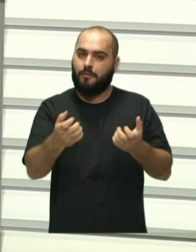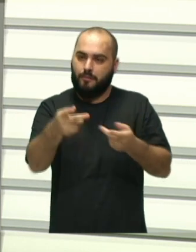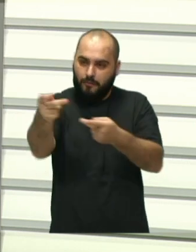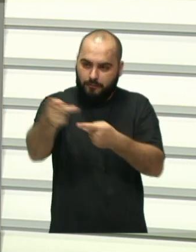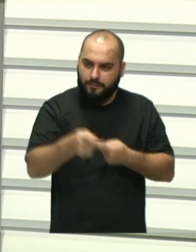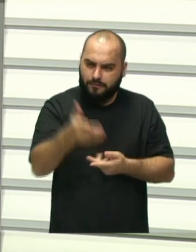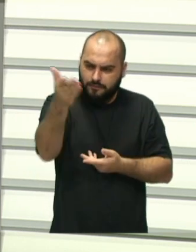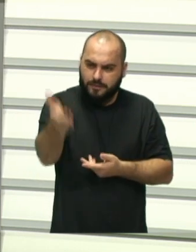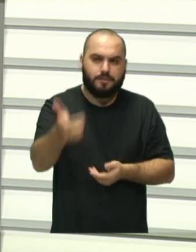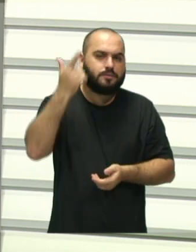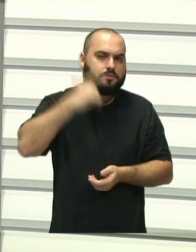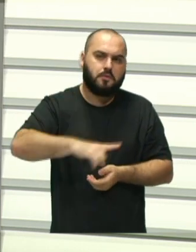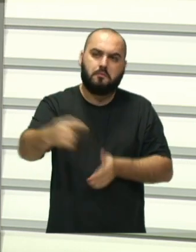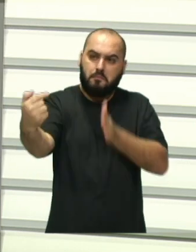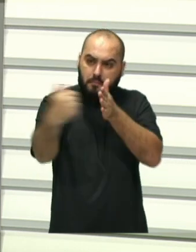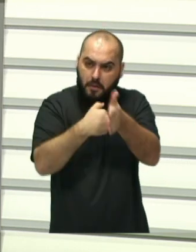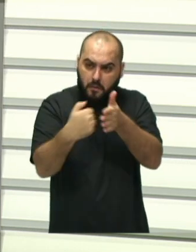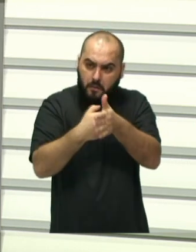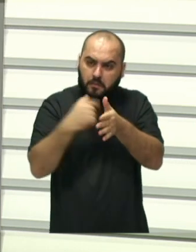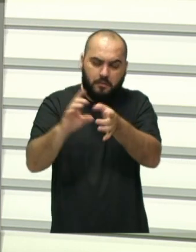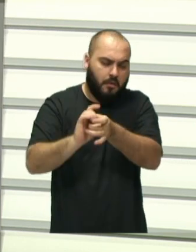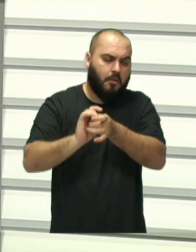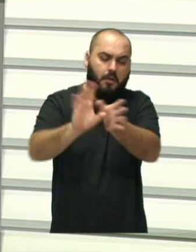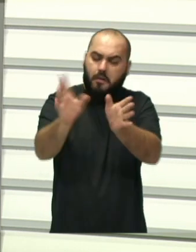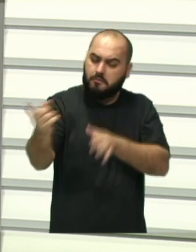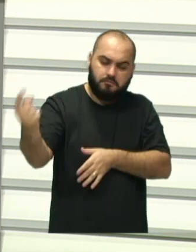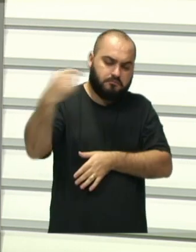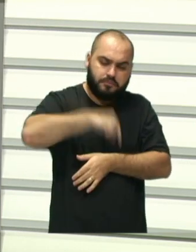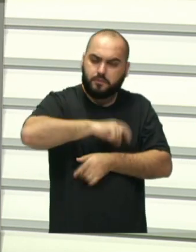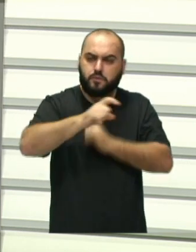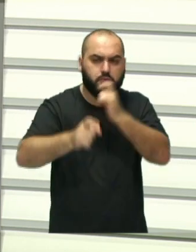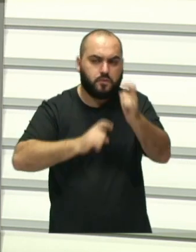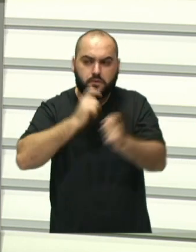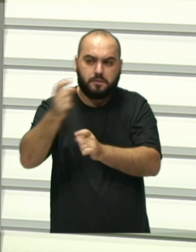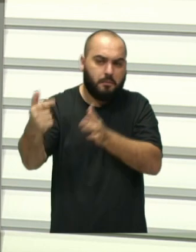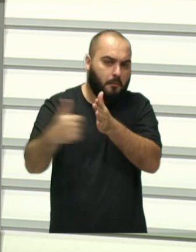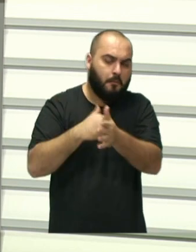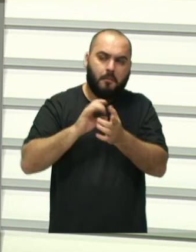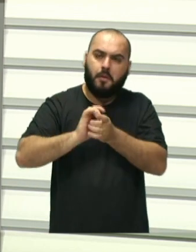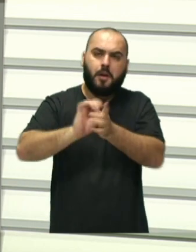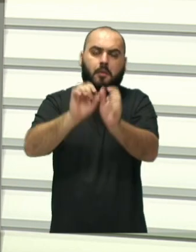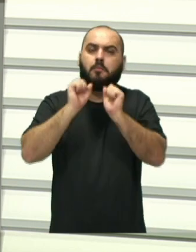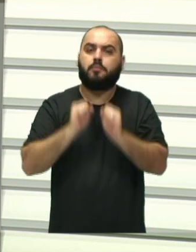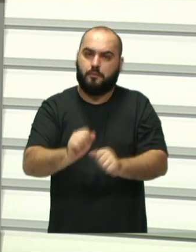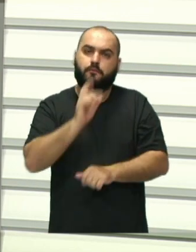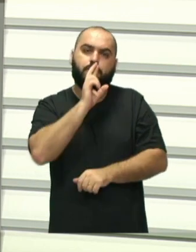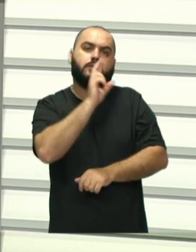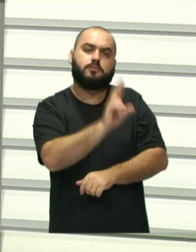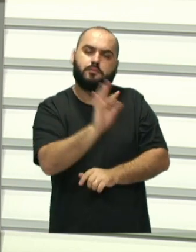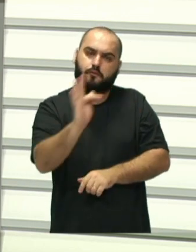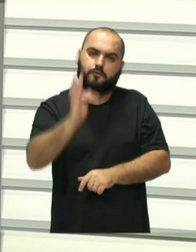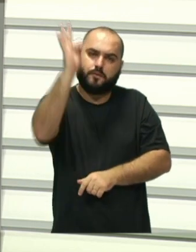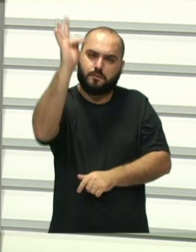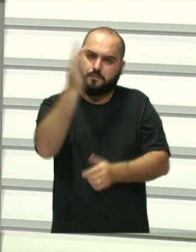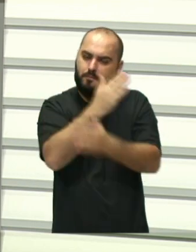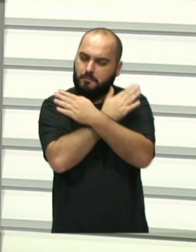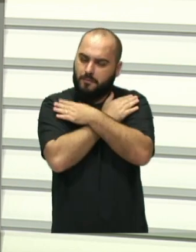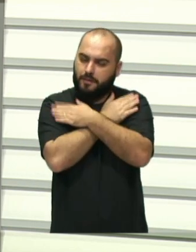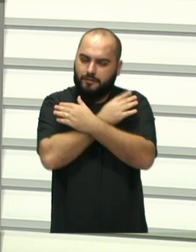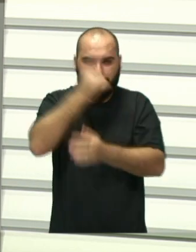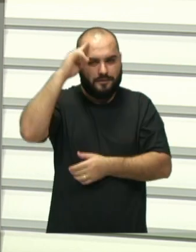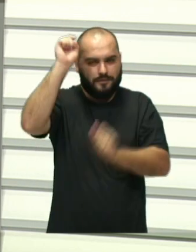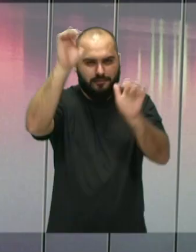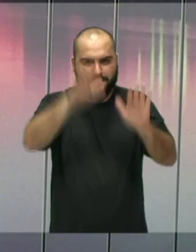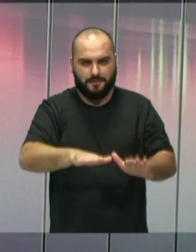para mais uma vez mandar isso a pergunta suas suas dúvidas nós vamos estar respondendo no próximo programa Um grande abraço fica com Deus